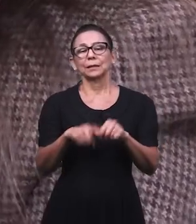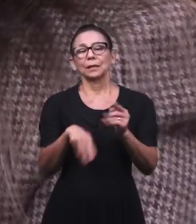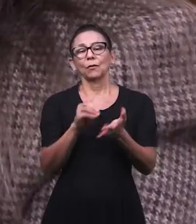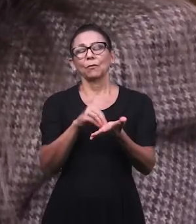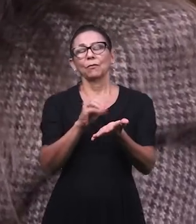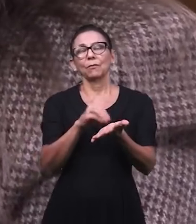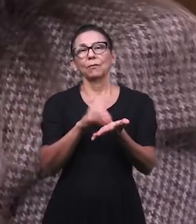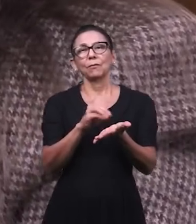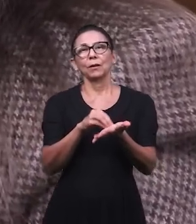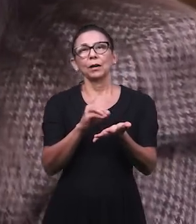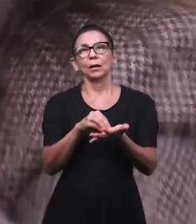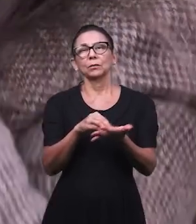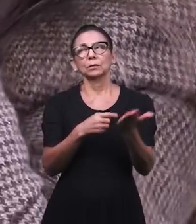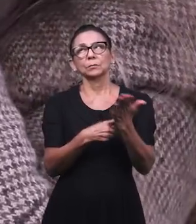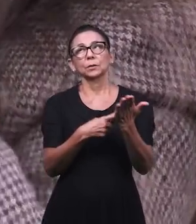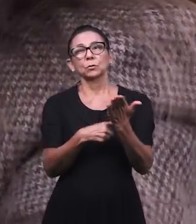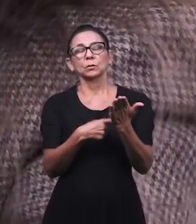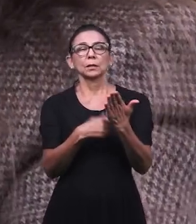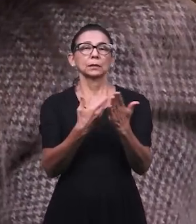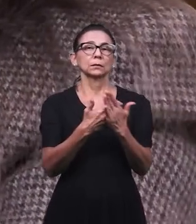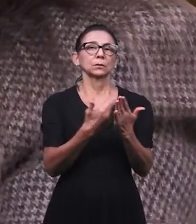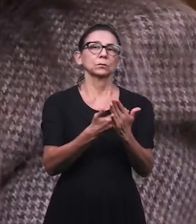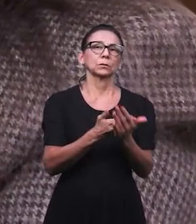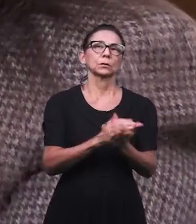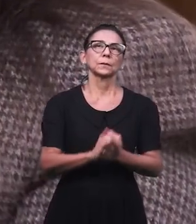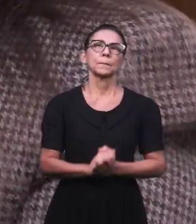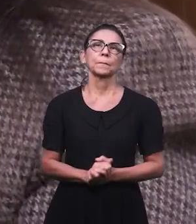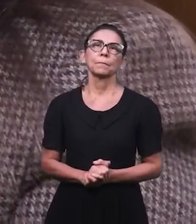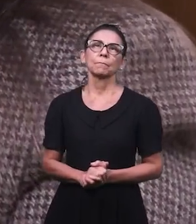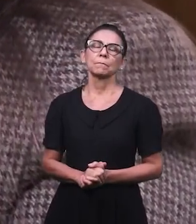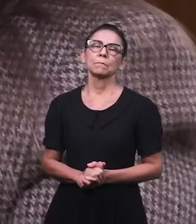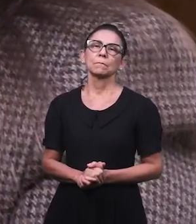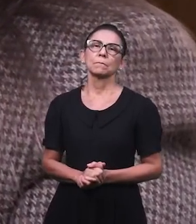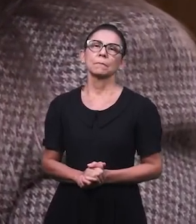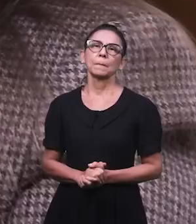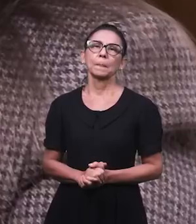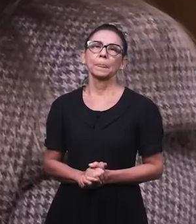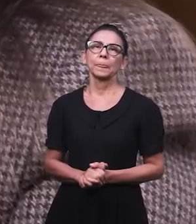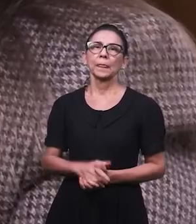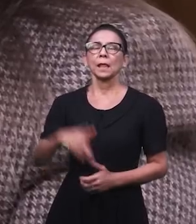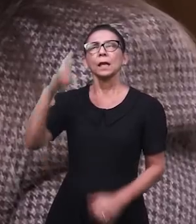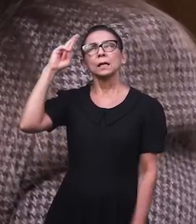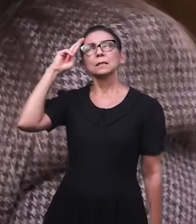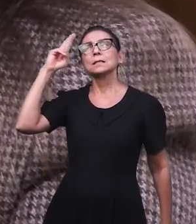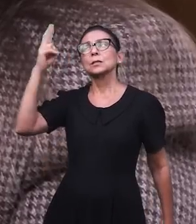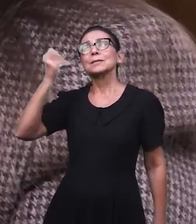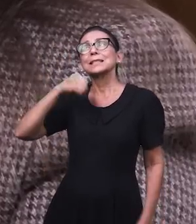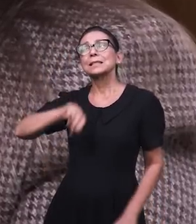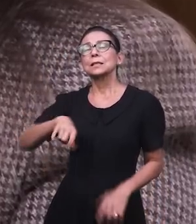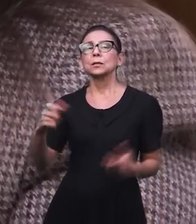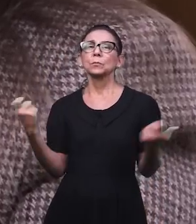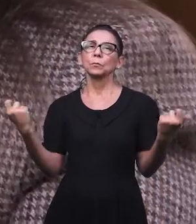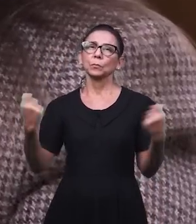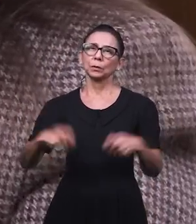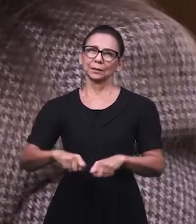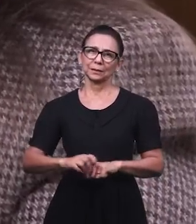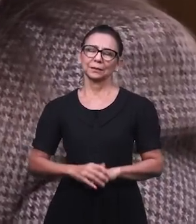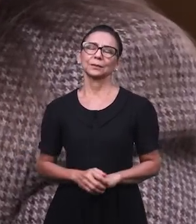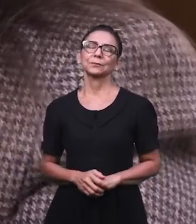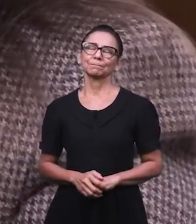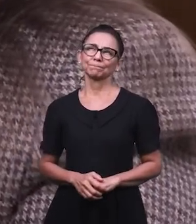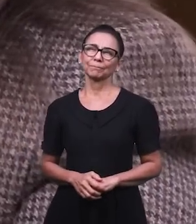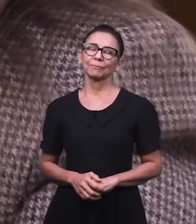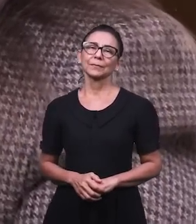ter um material escrito ali para me auxiliar nos estudos. E eu cheguei e falei, Senhor, se pudesse, eu